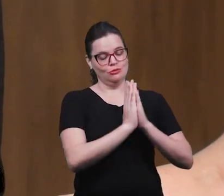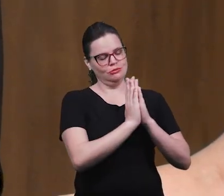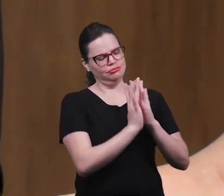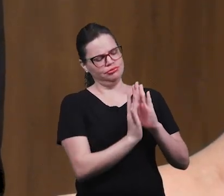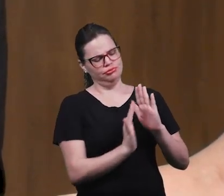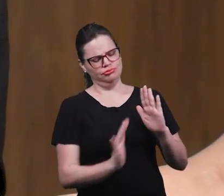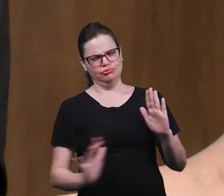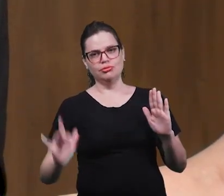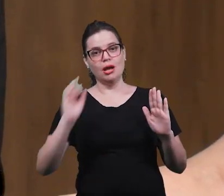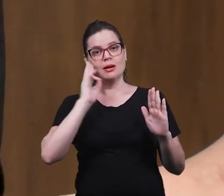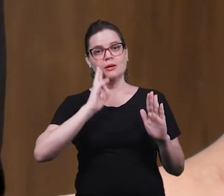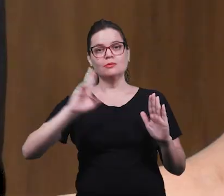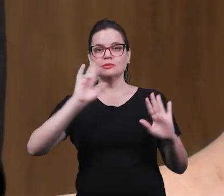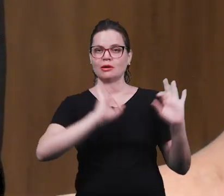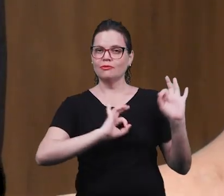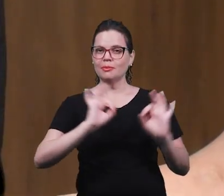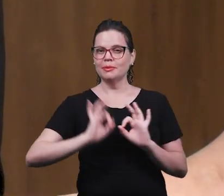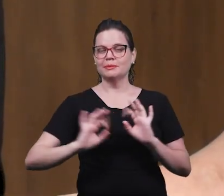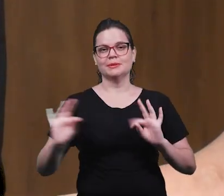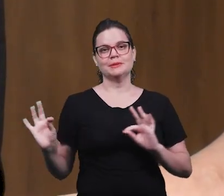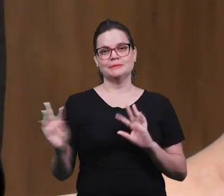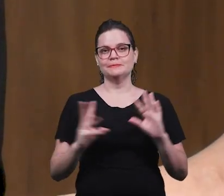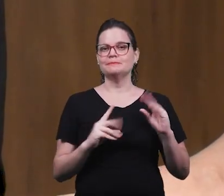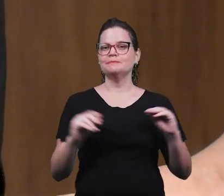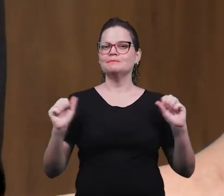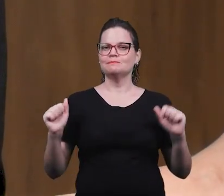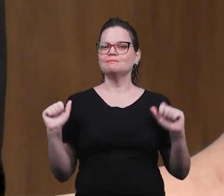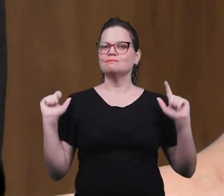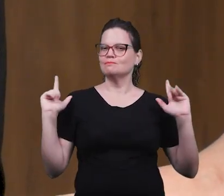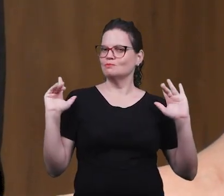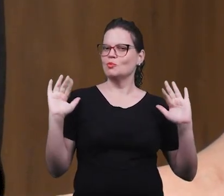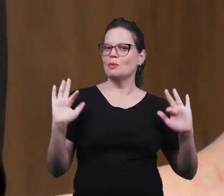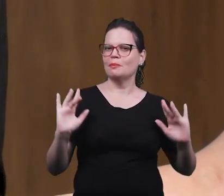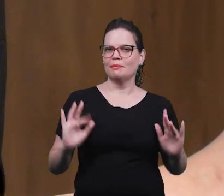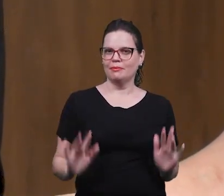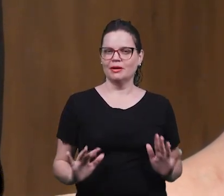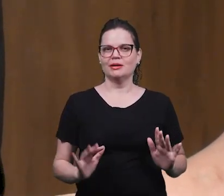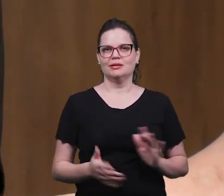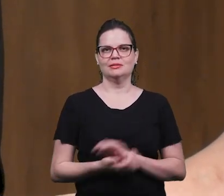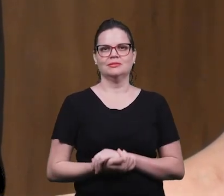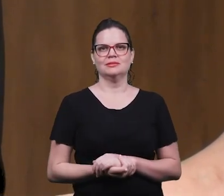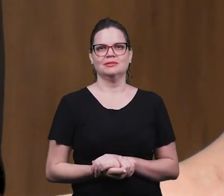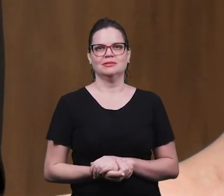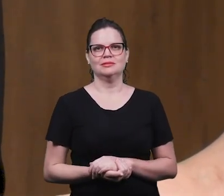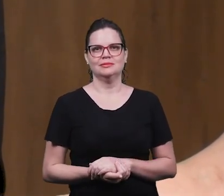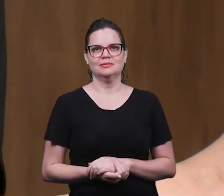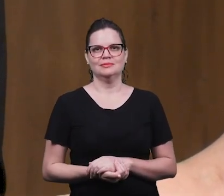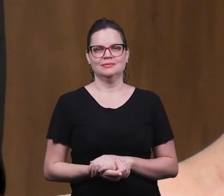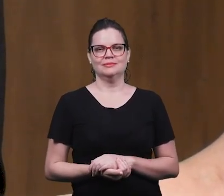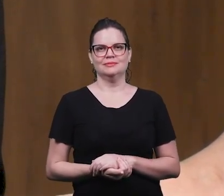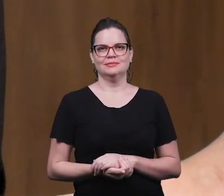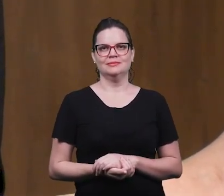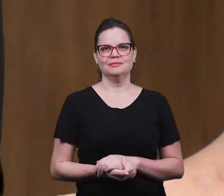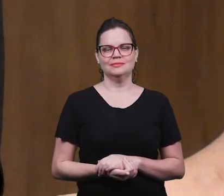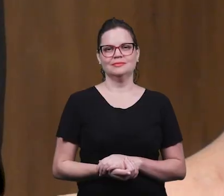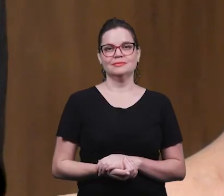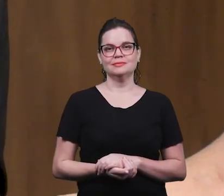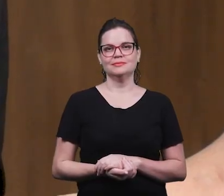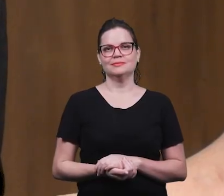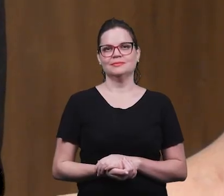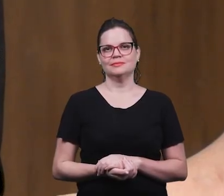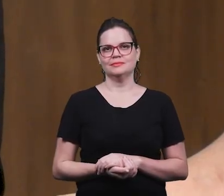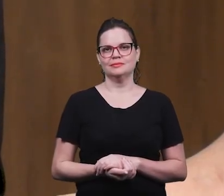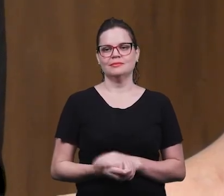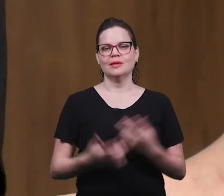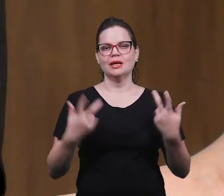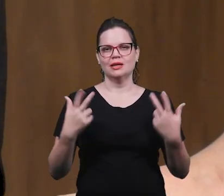foi preparando os cenários, né? Isso foi uma bênção, assim, foi uma bênção. Eu tive, né, aquilo assim, que eu comentei